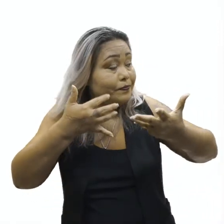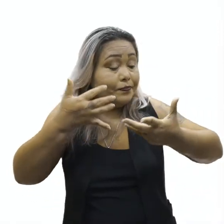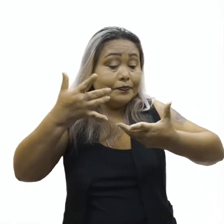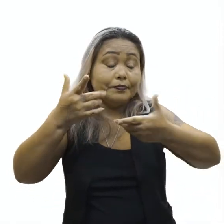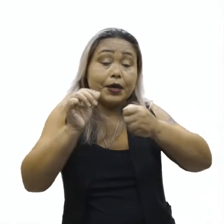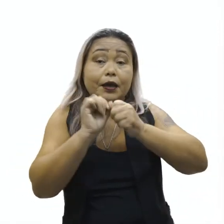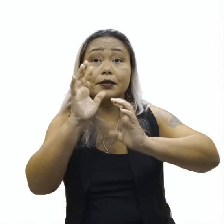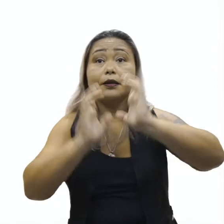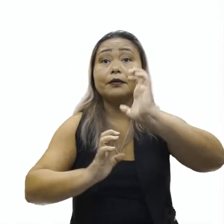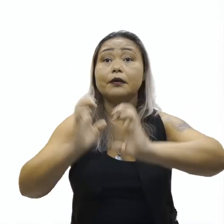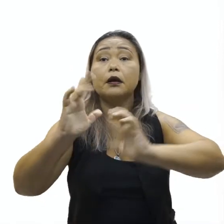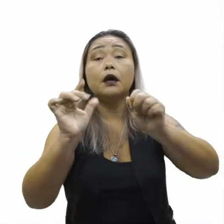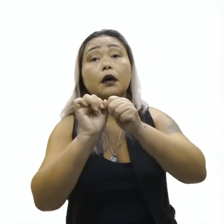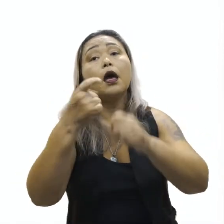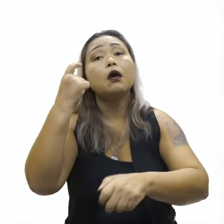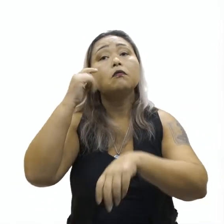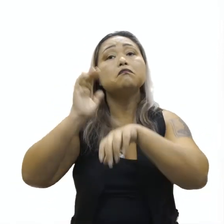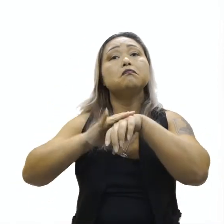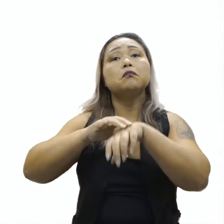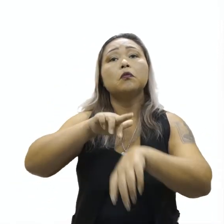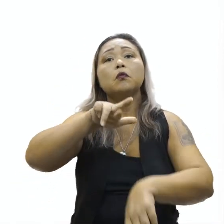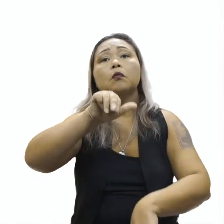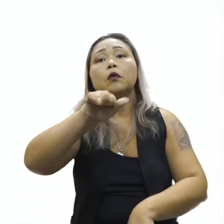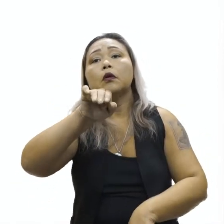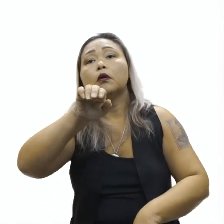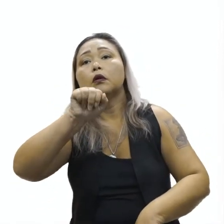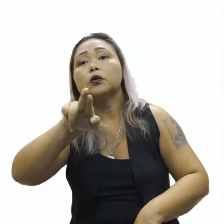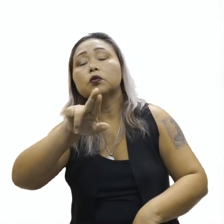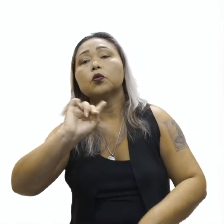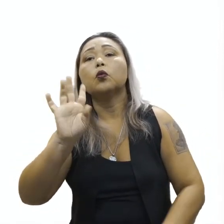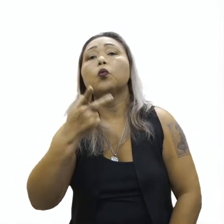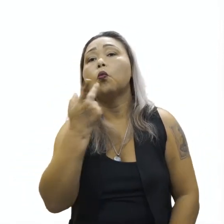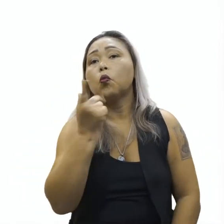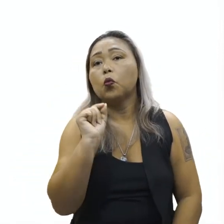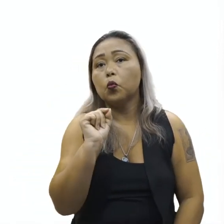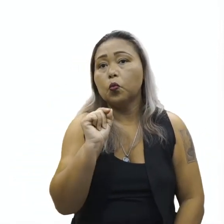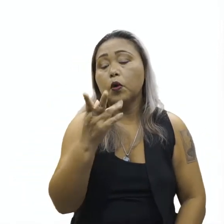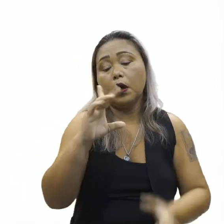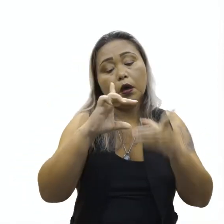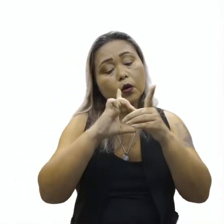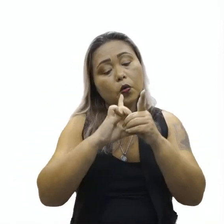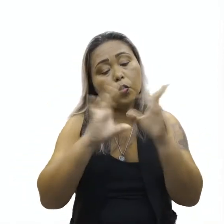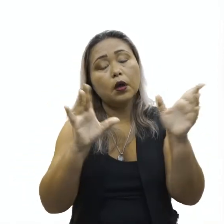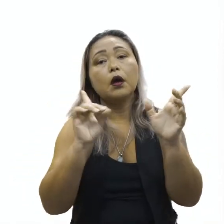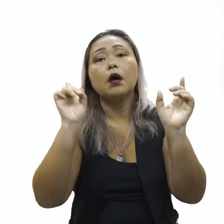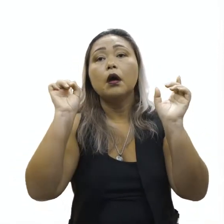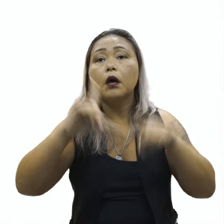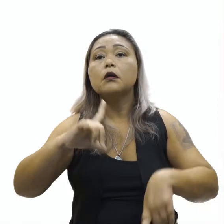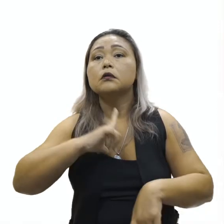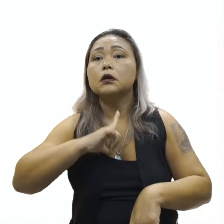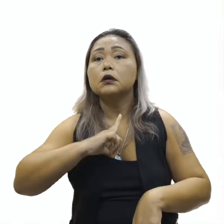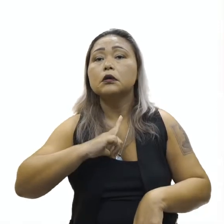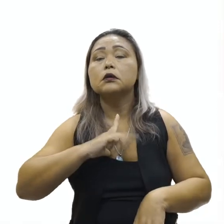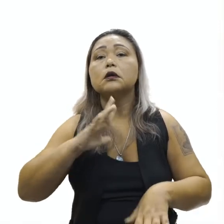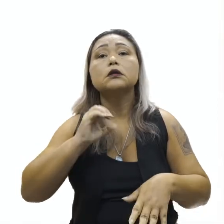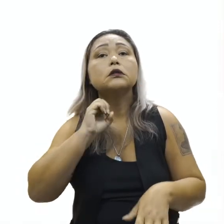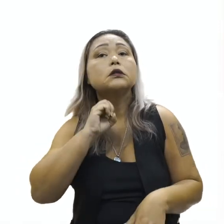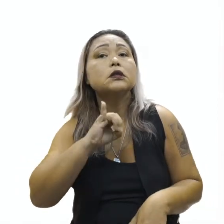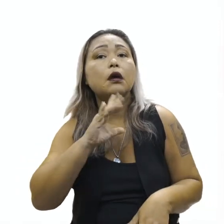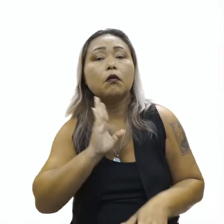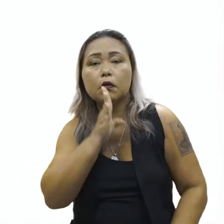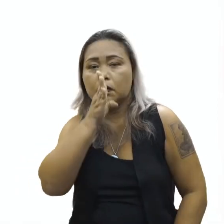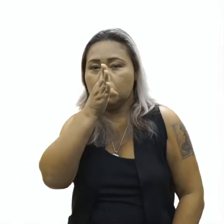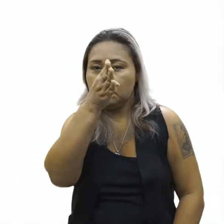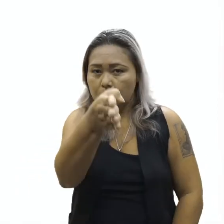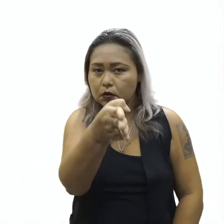do Rousseau, gente. Então, assim, o que ele diz? Que a democracia ela só pode existir se for